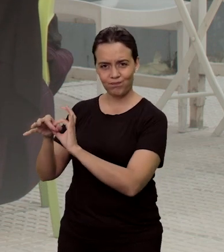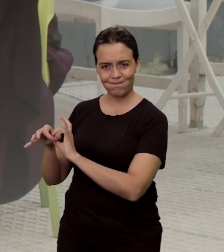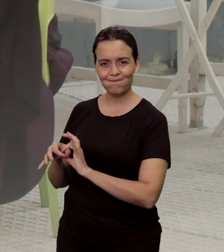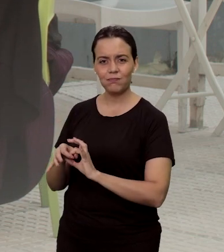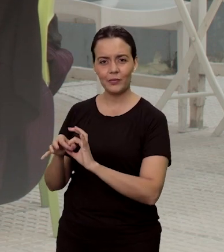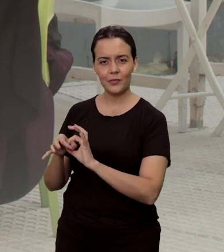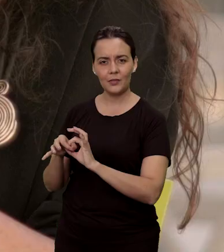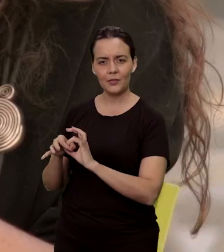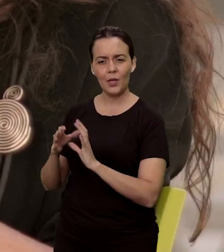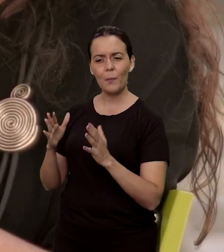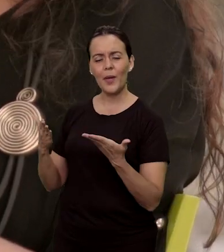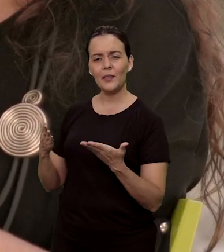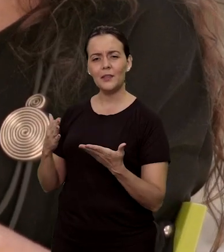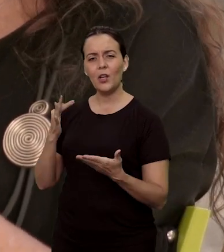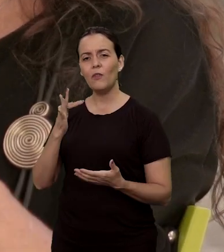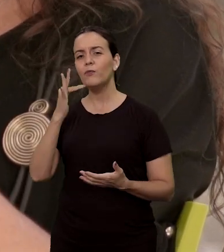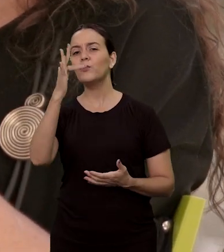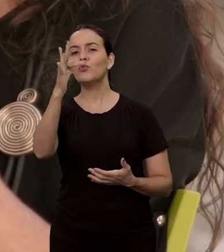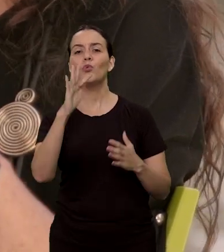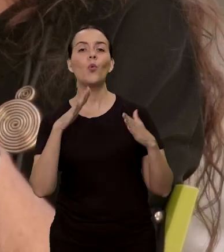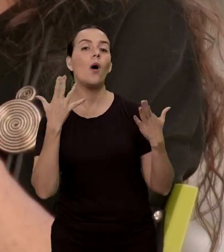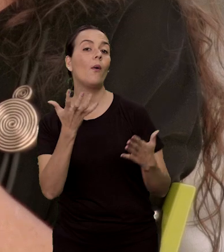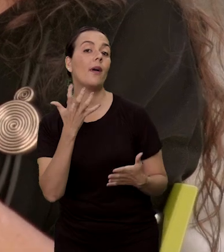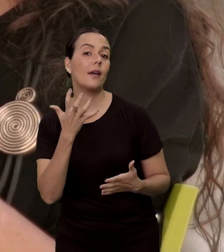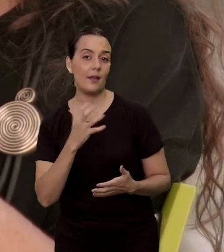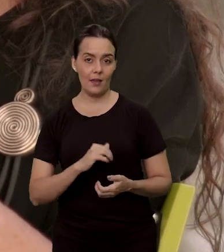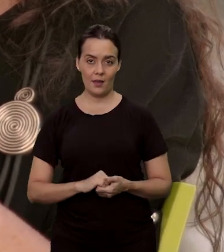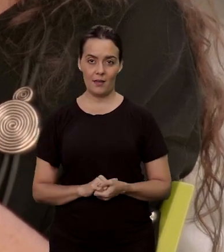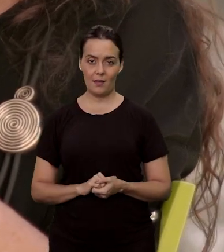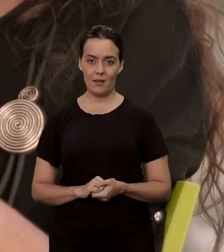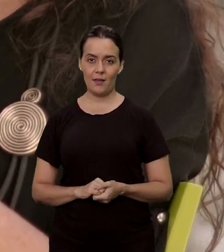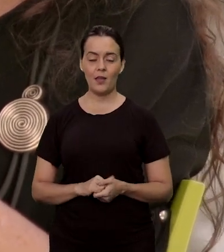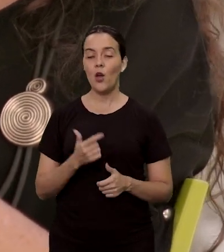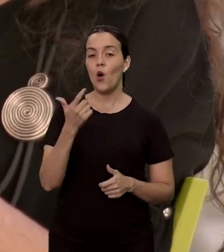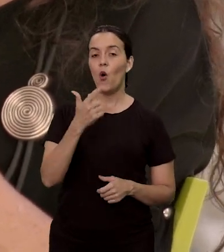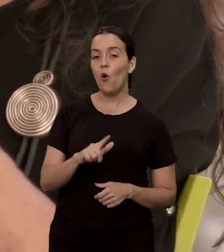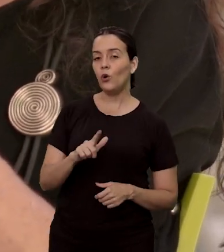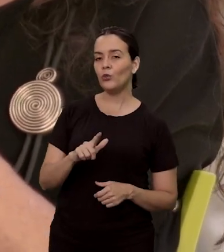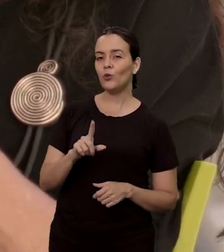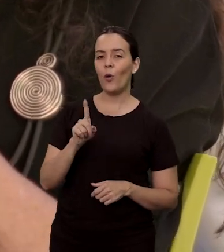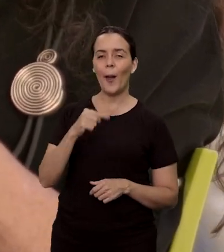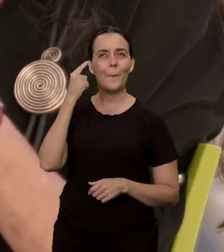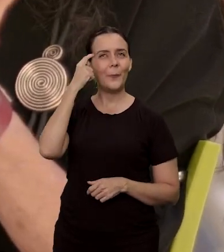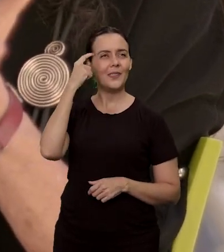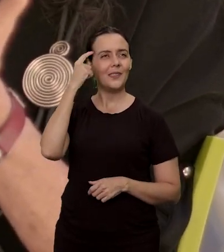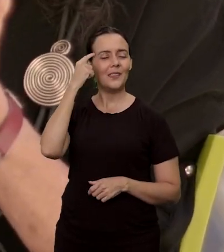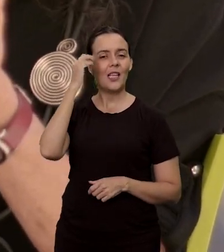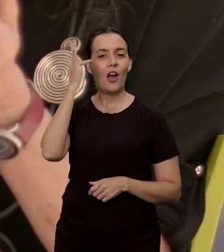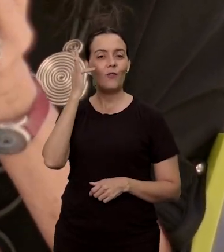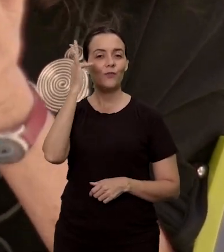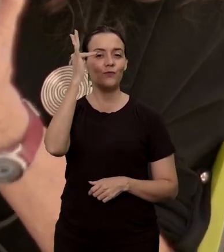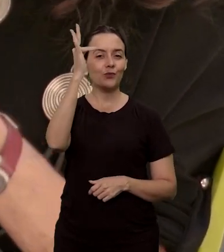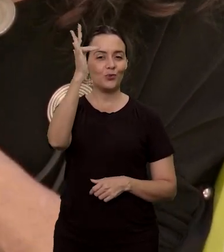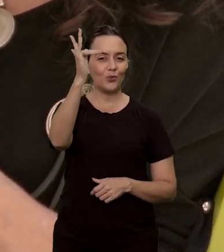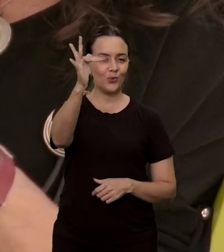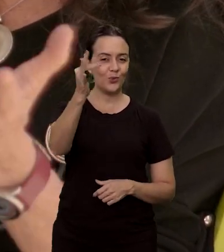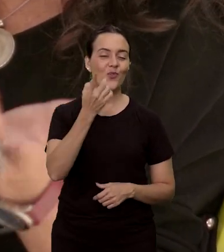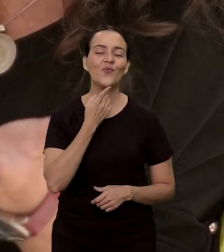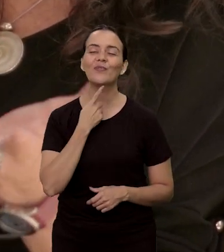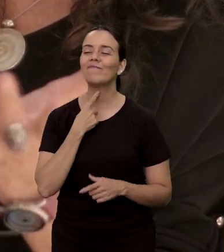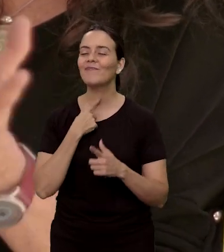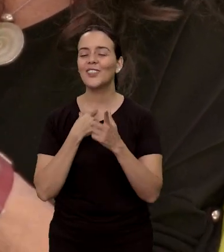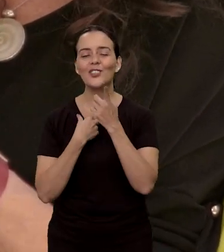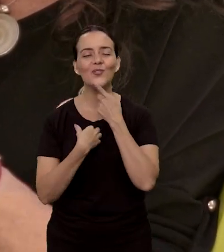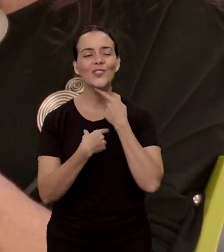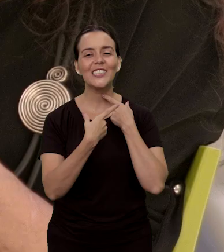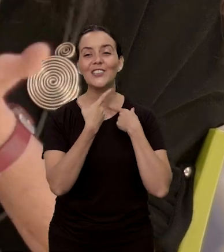sente humanidade. E a outra coisa é trabalhar com futuros que sejam desejáveis. Eu vi que você adotou uma coisa